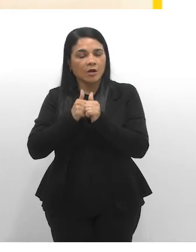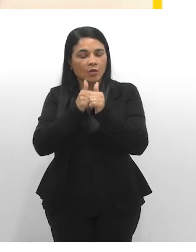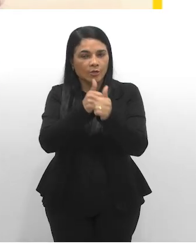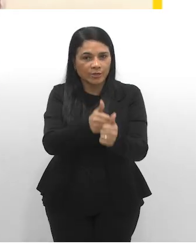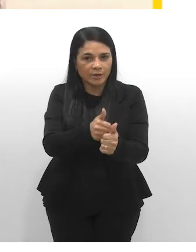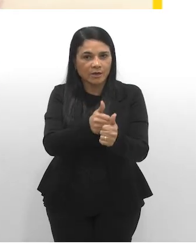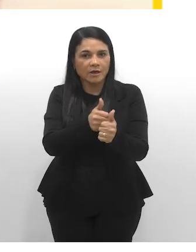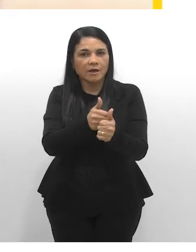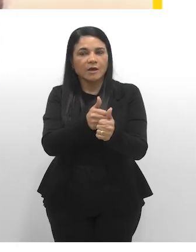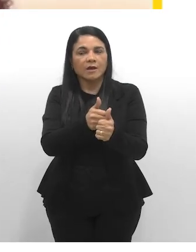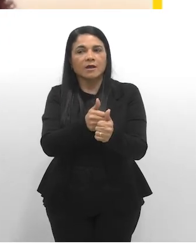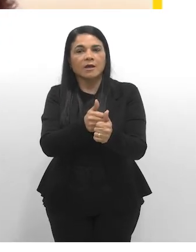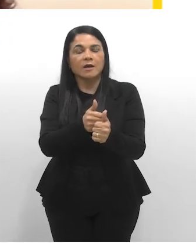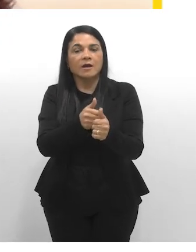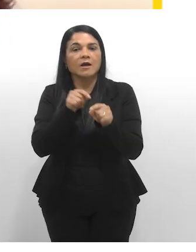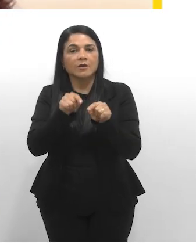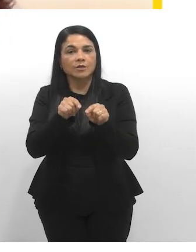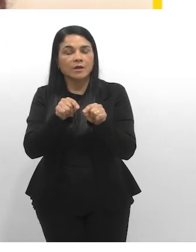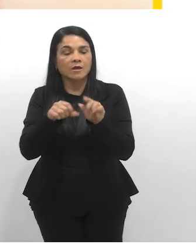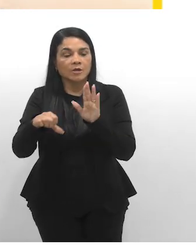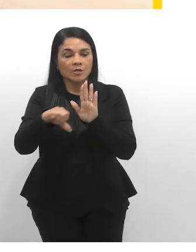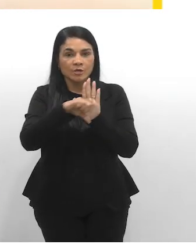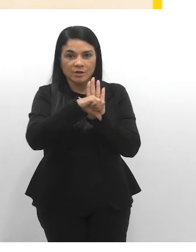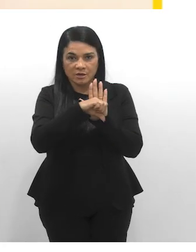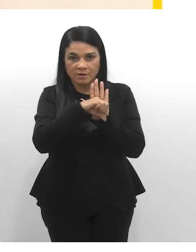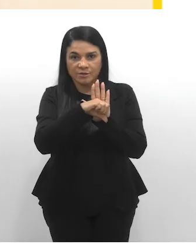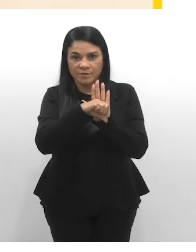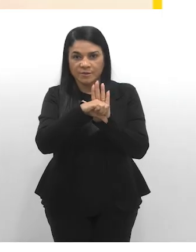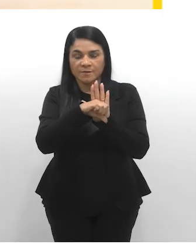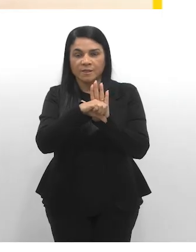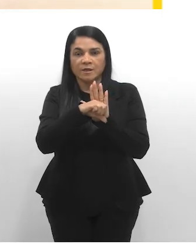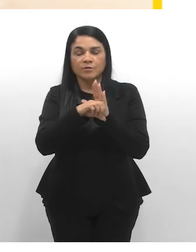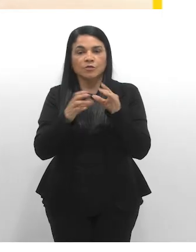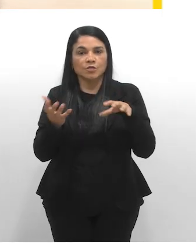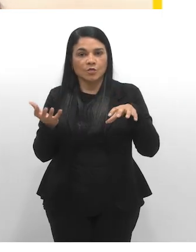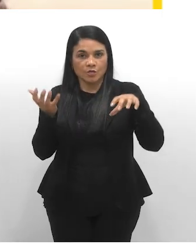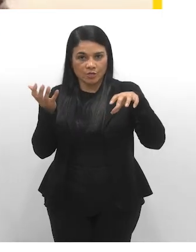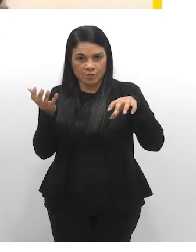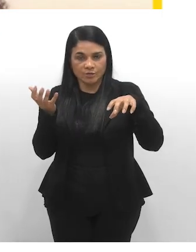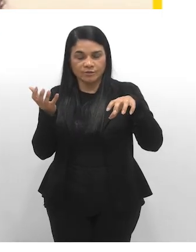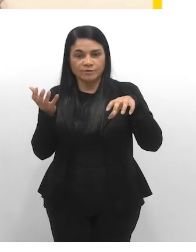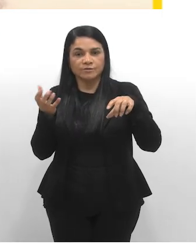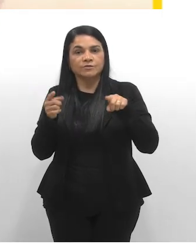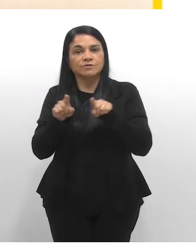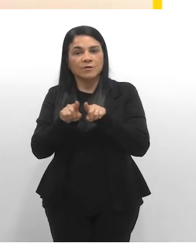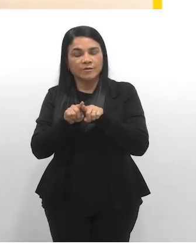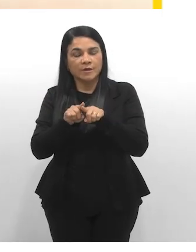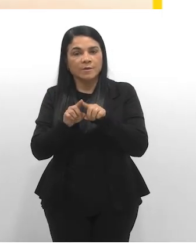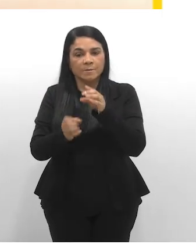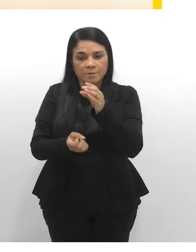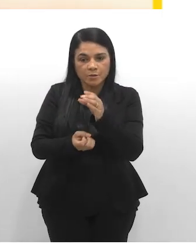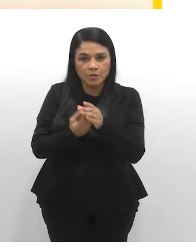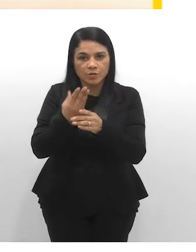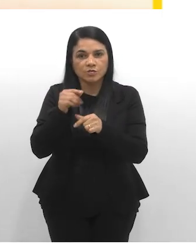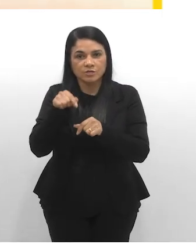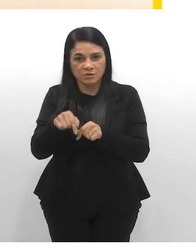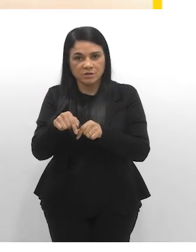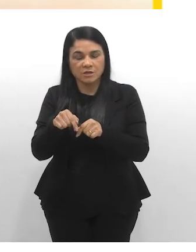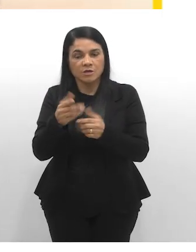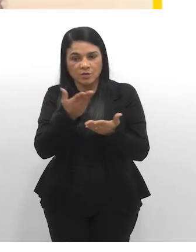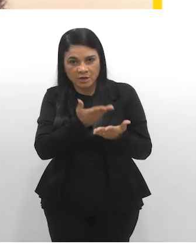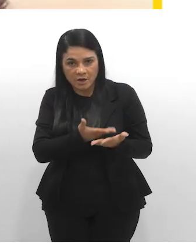comentou, acompanhar a tramitação da tipificação criminal no Congresso Nacional, até produzir